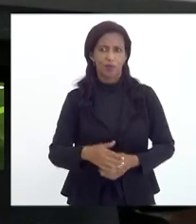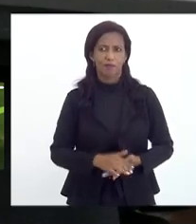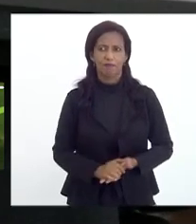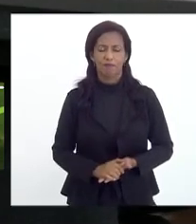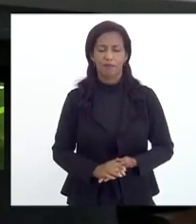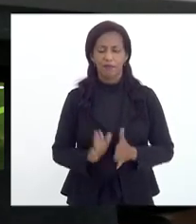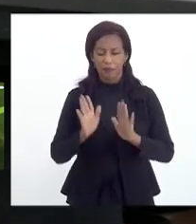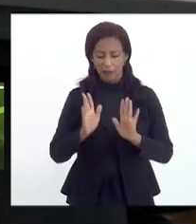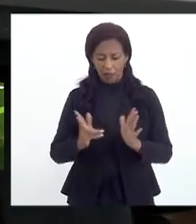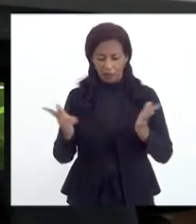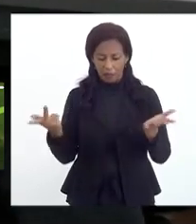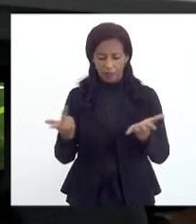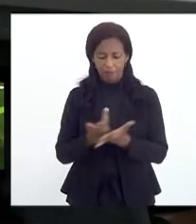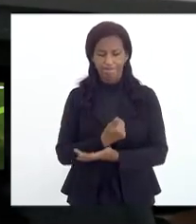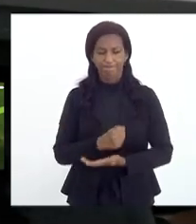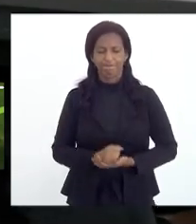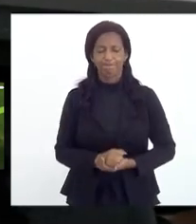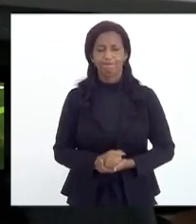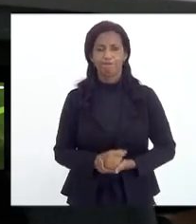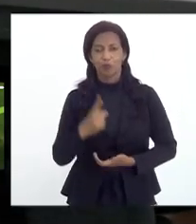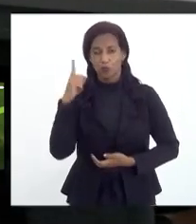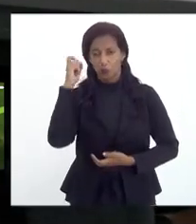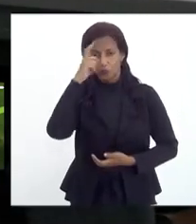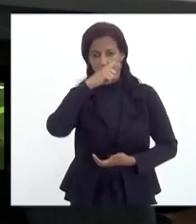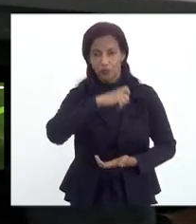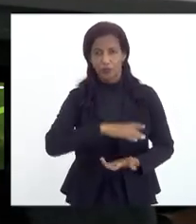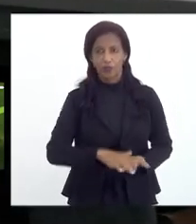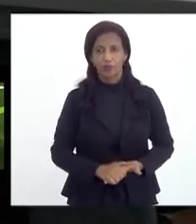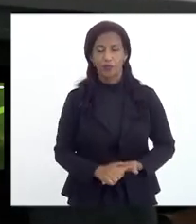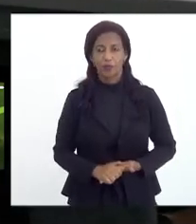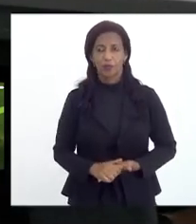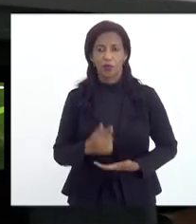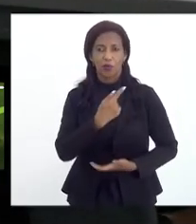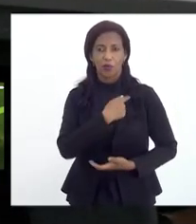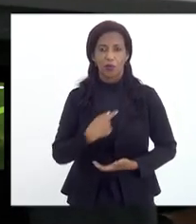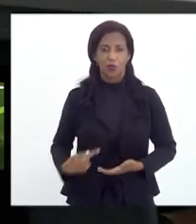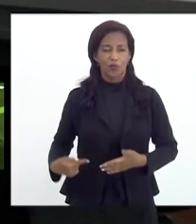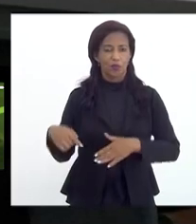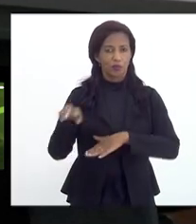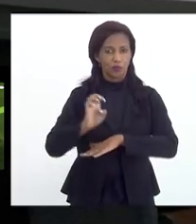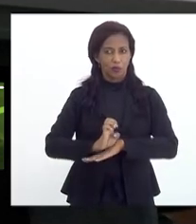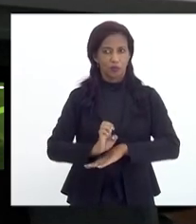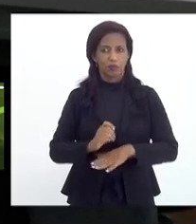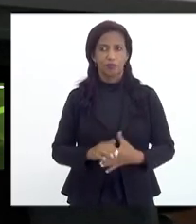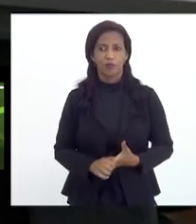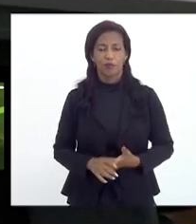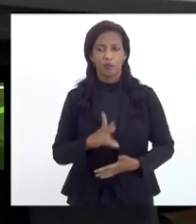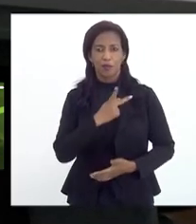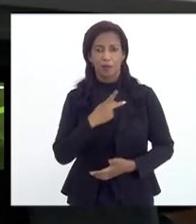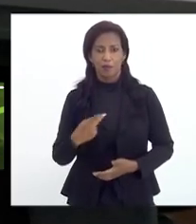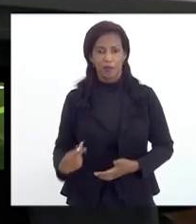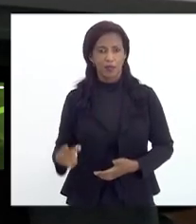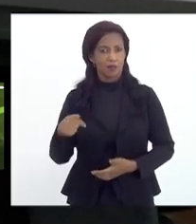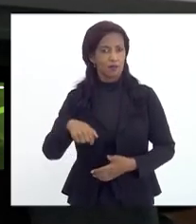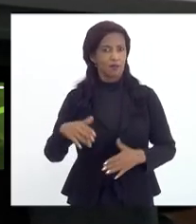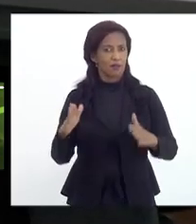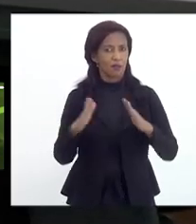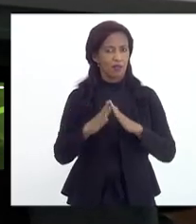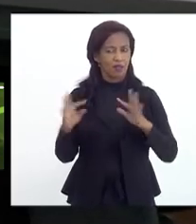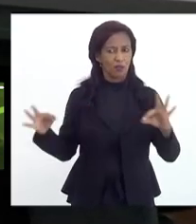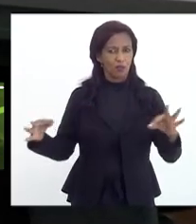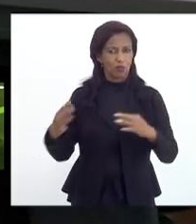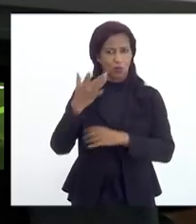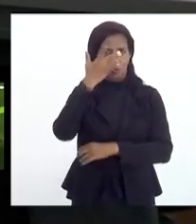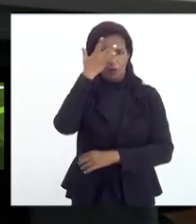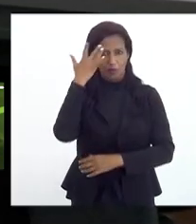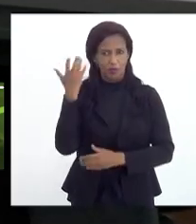Feito A duras penas Pelo governo Do estado Pela presidência Dessa casa Todo mundo